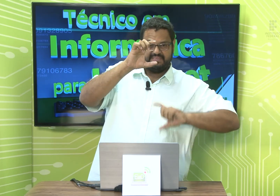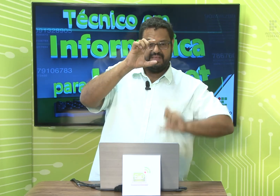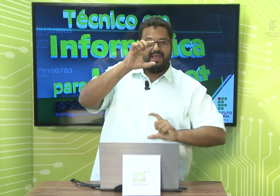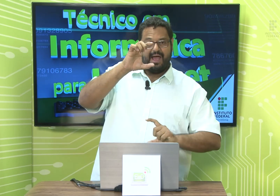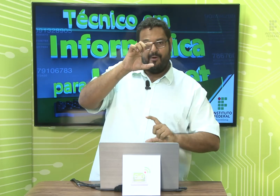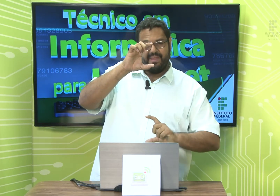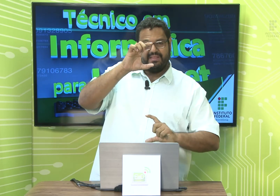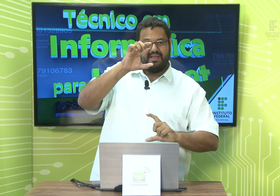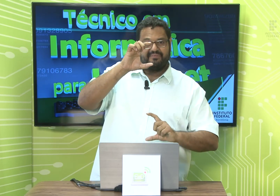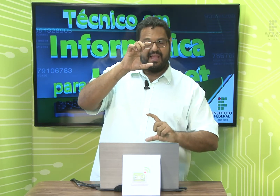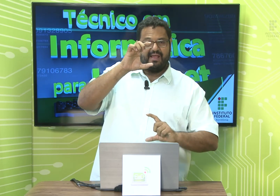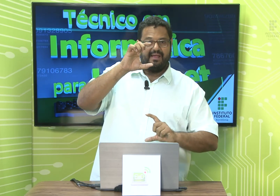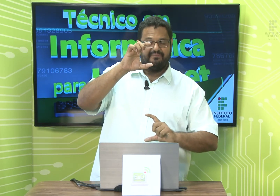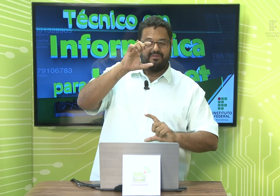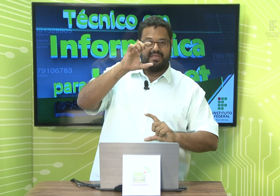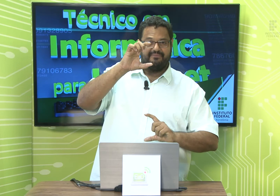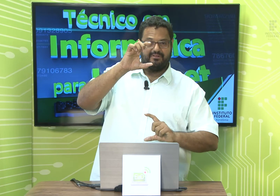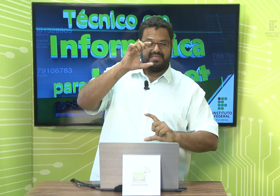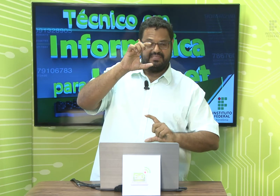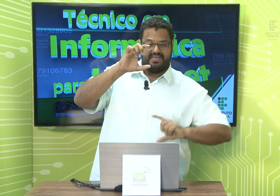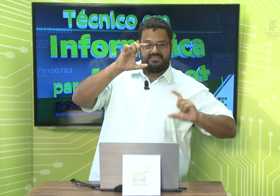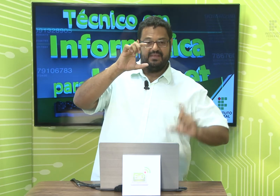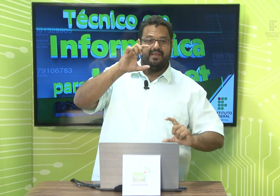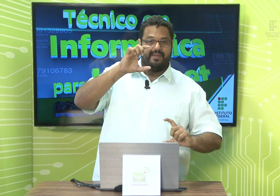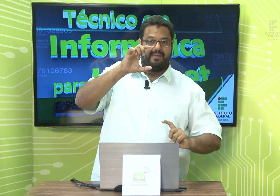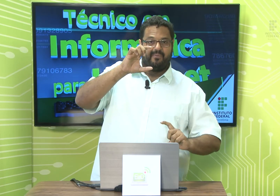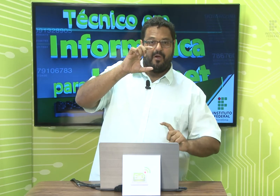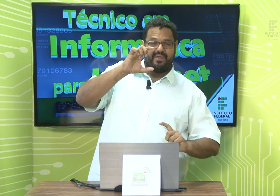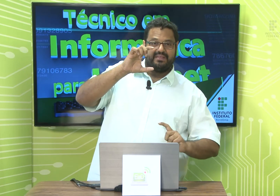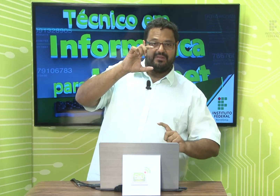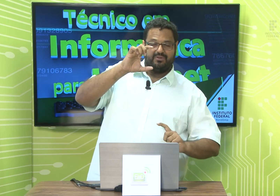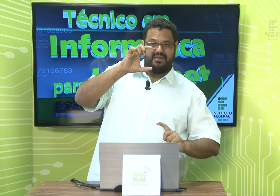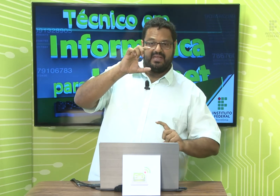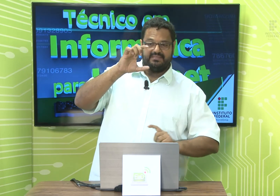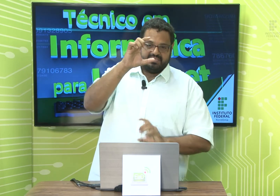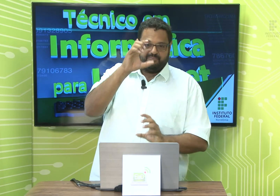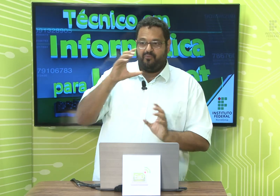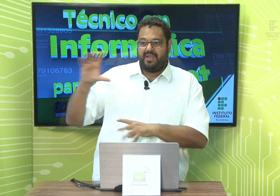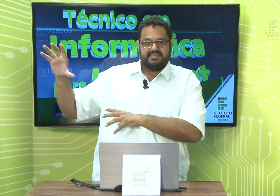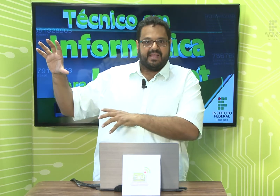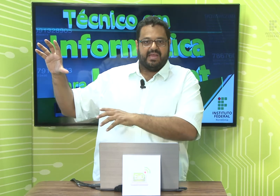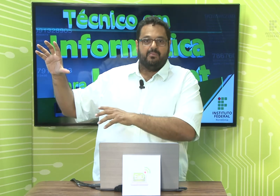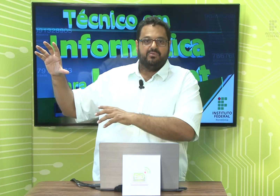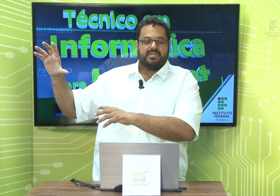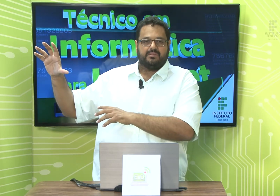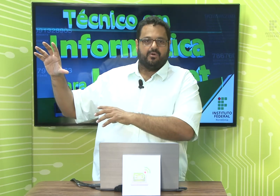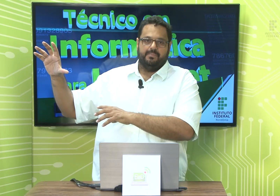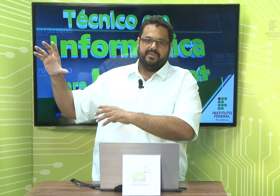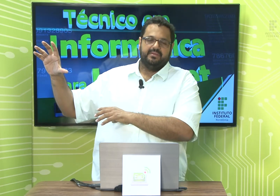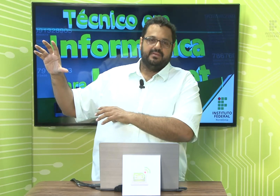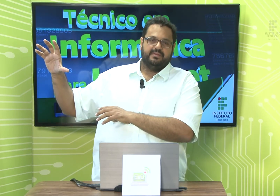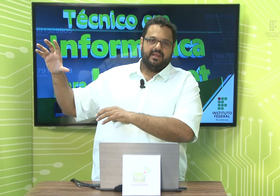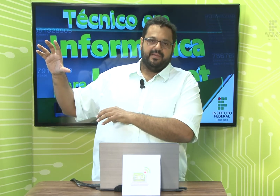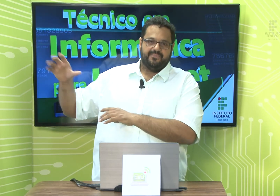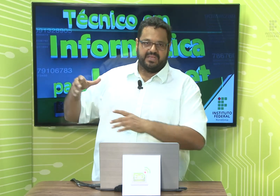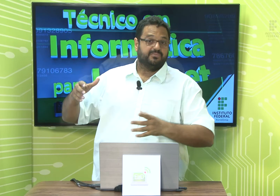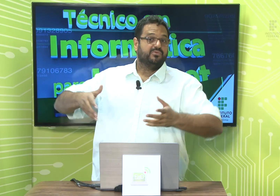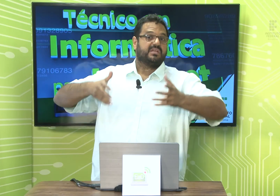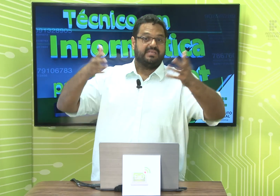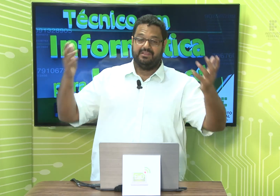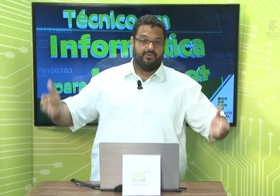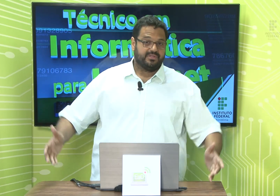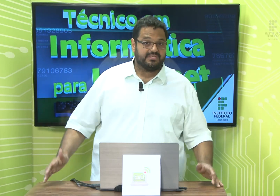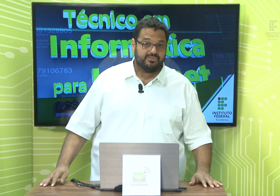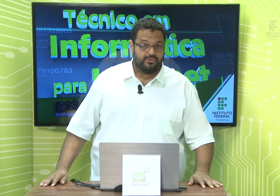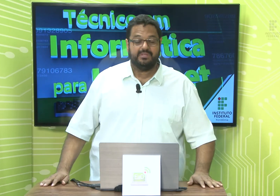várias vezes, aumenta a velocidade desse, aumenta a tonalidade desse, aí sai aquela música top, né? As